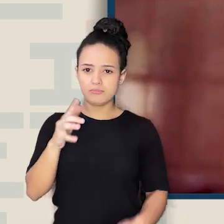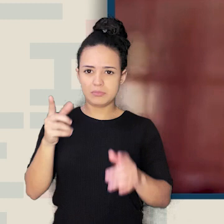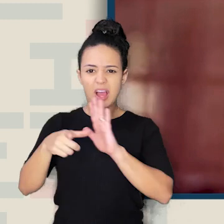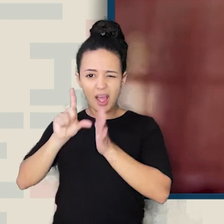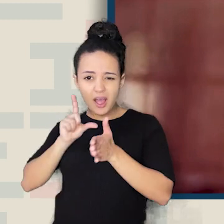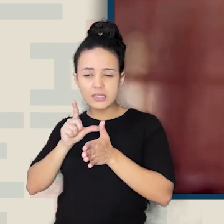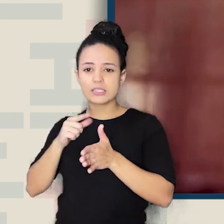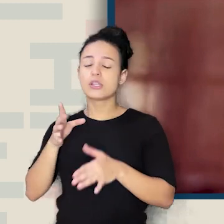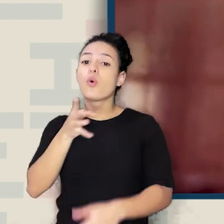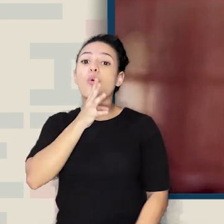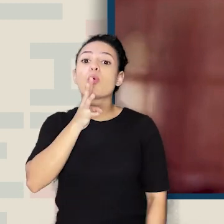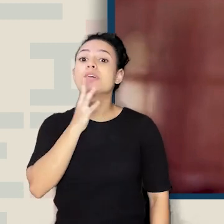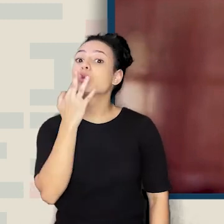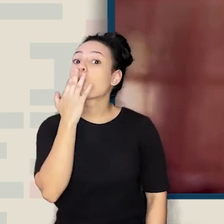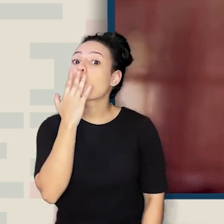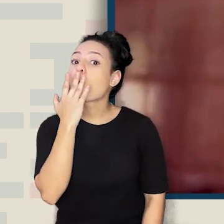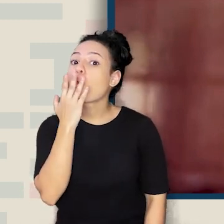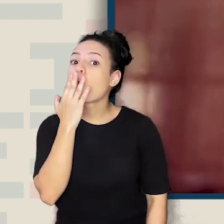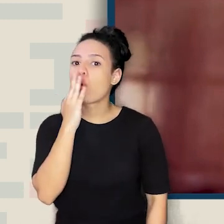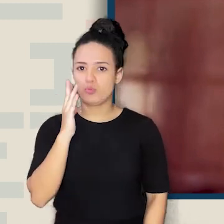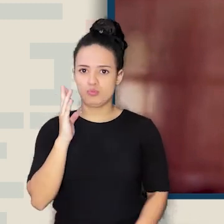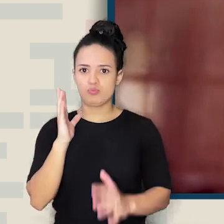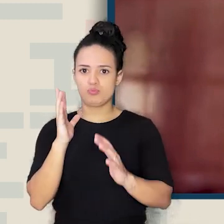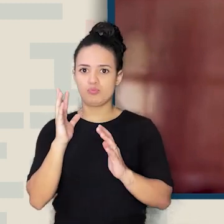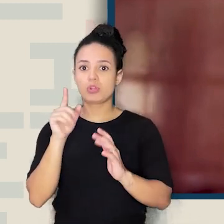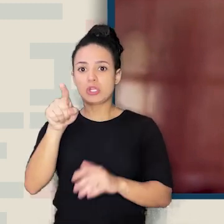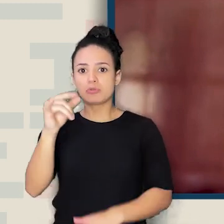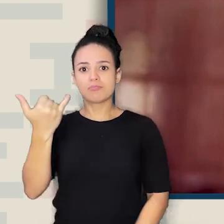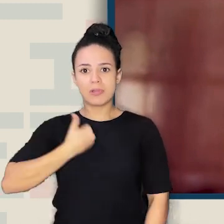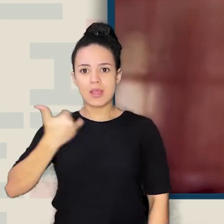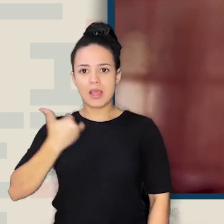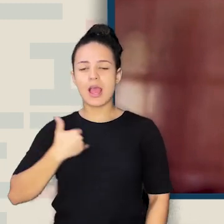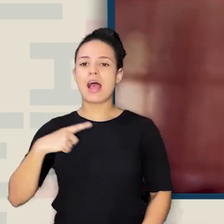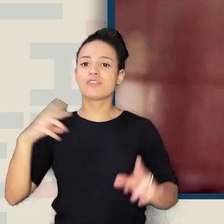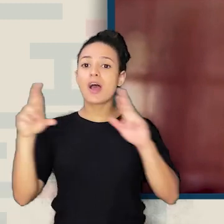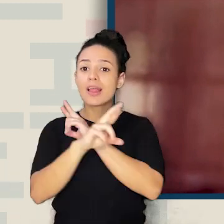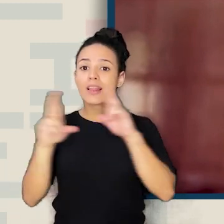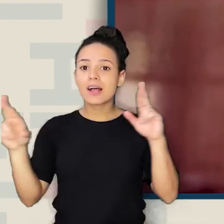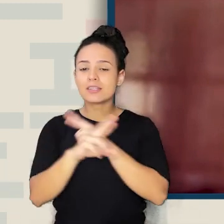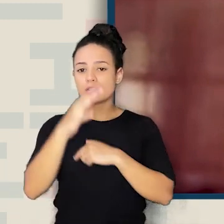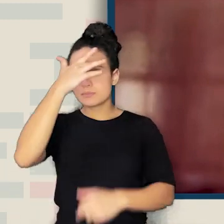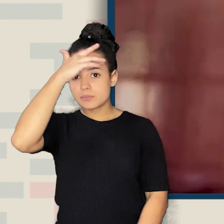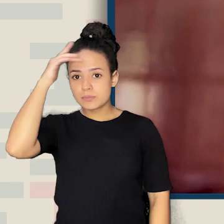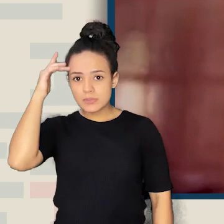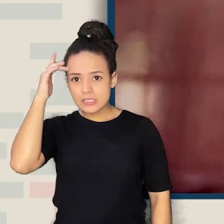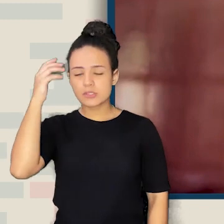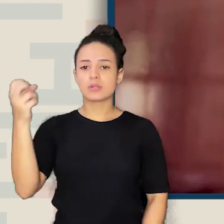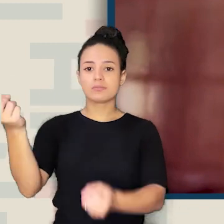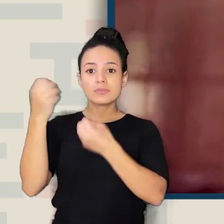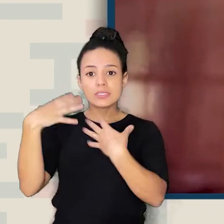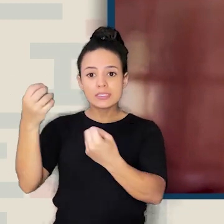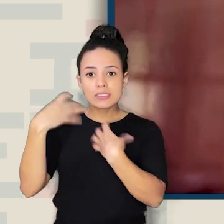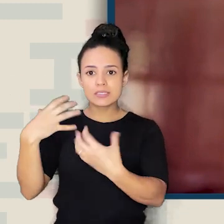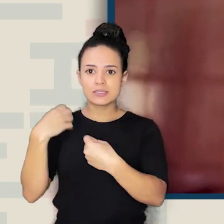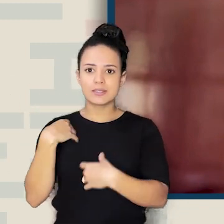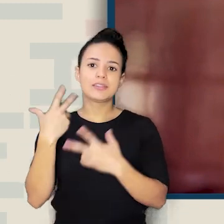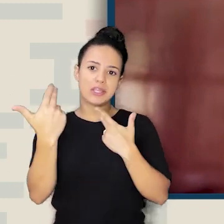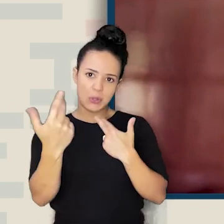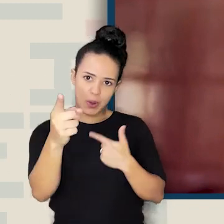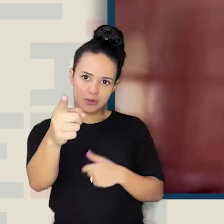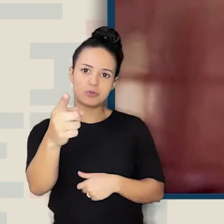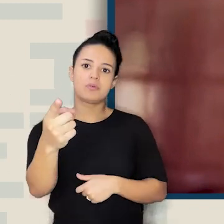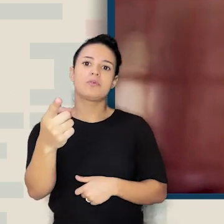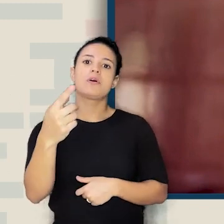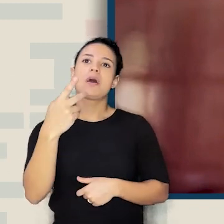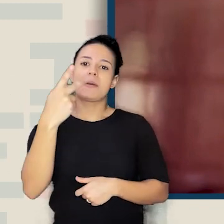bem, então eu conheço todas as cores que você me disser. E eu costumo associar muito quando as pessoas estão me passando uma música, igual você está